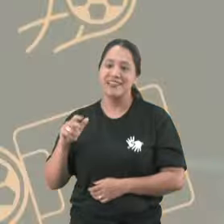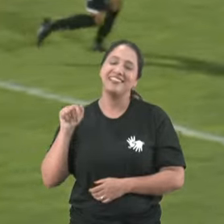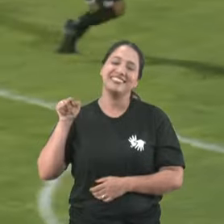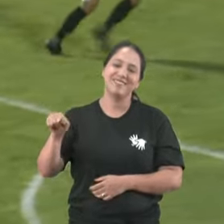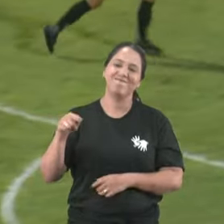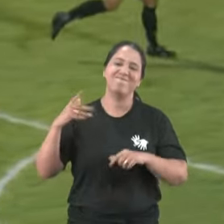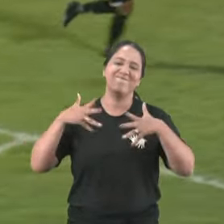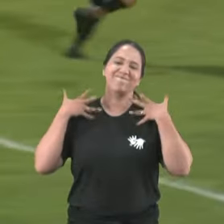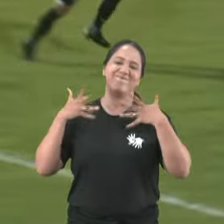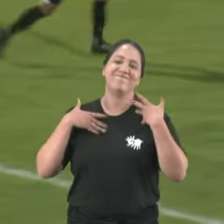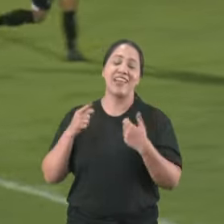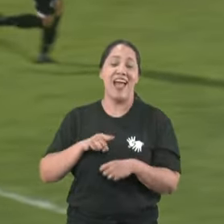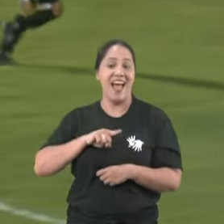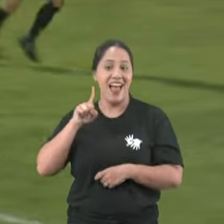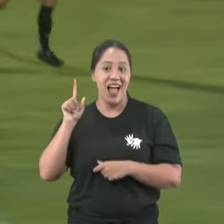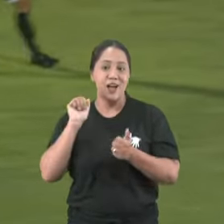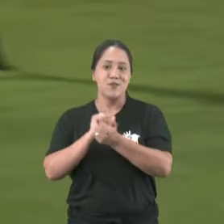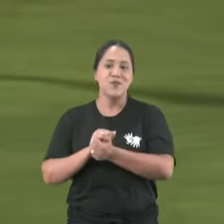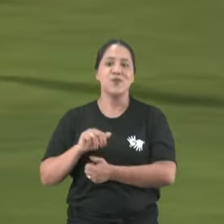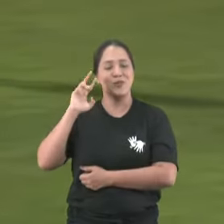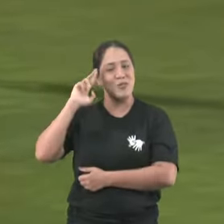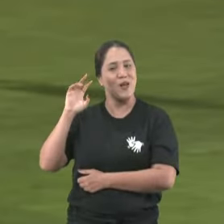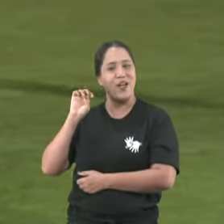Valdema. Tá lá com seu Itairã.